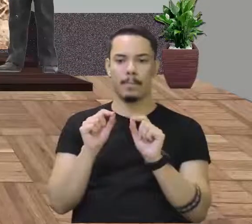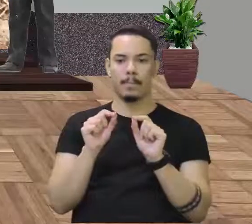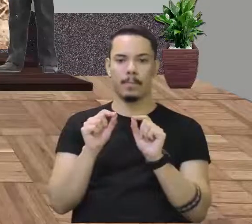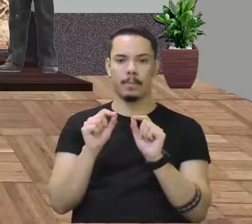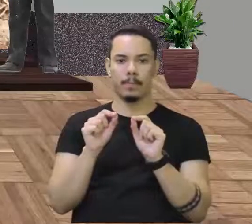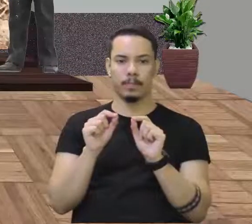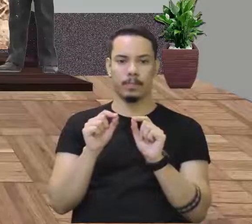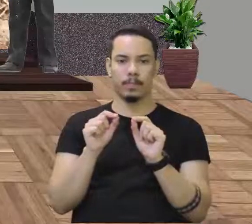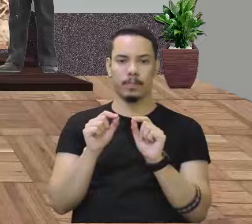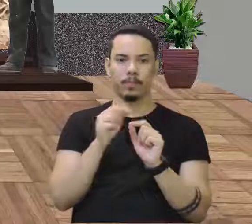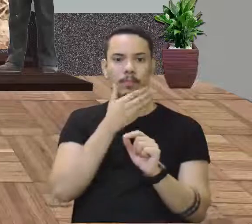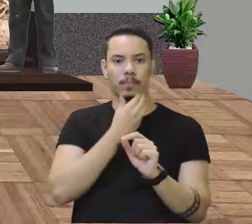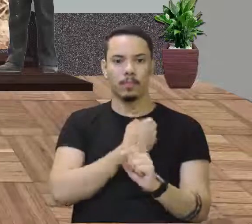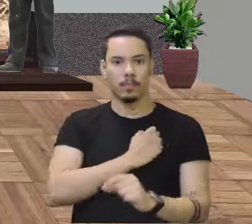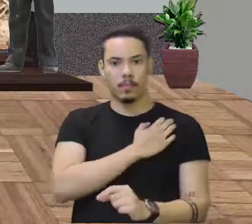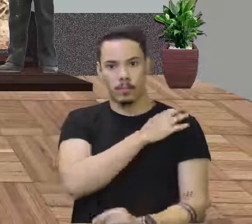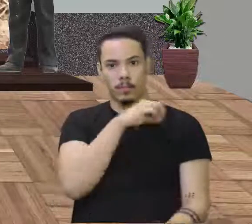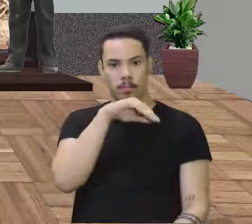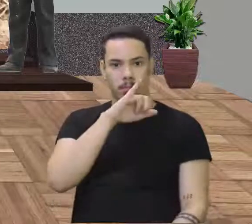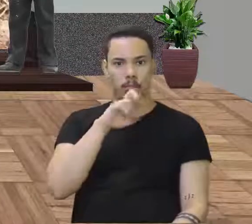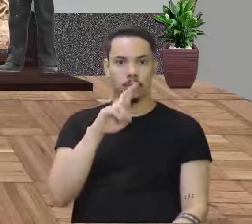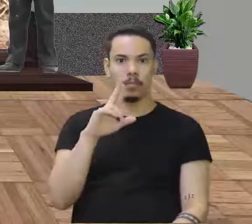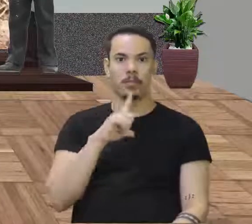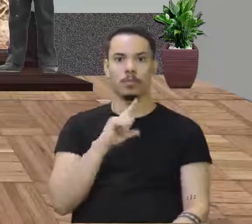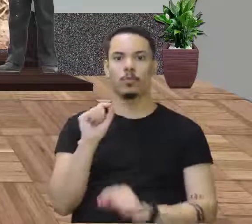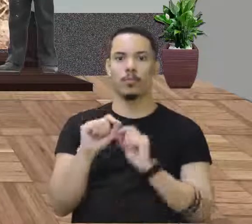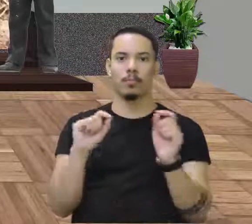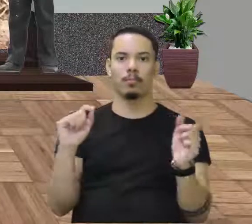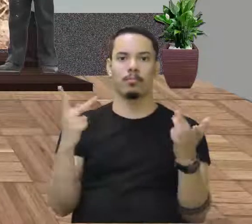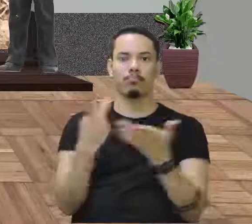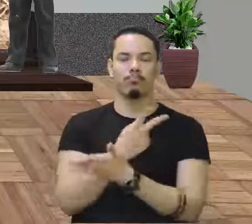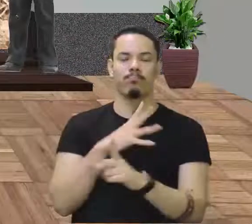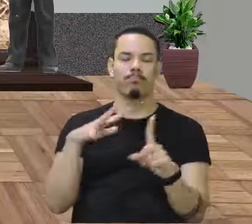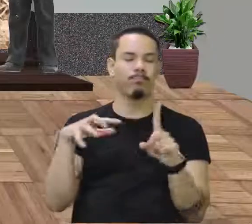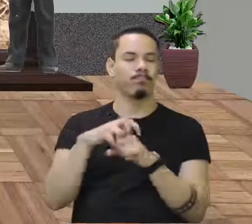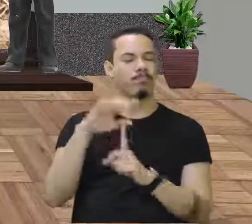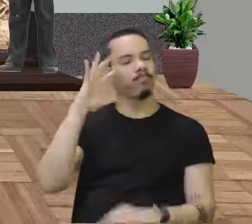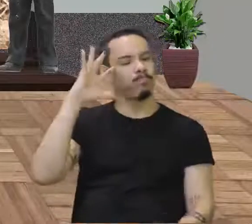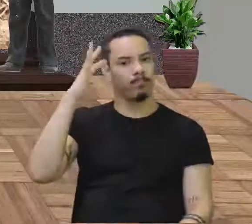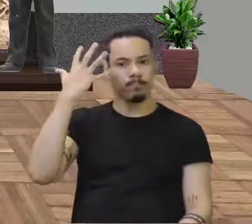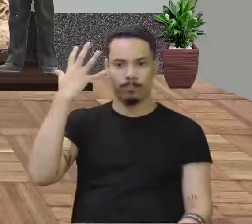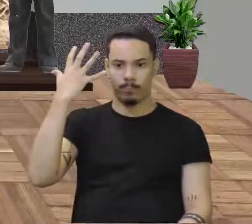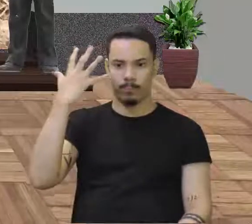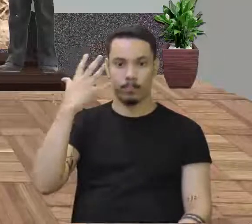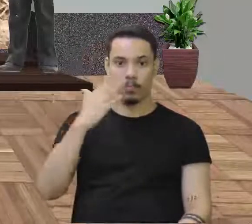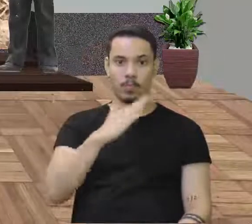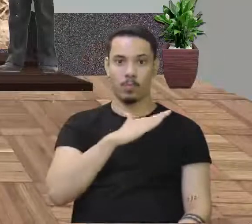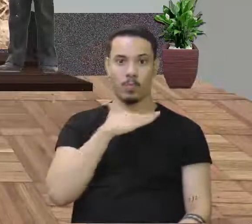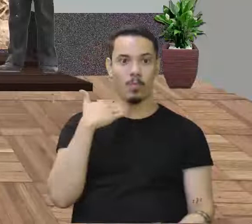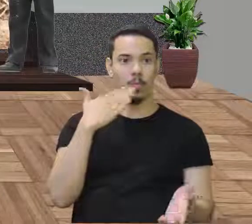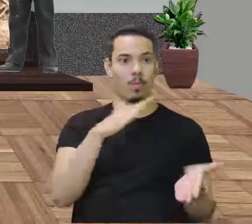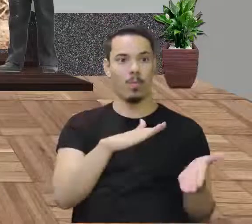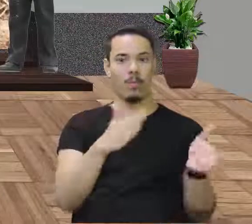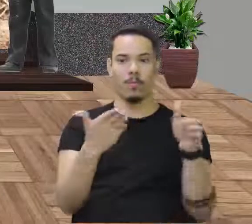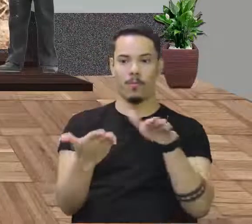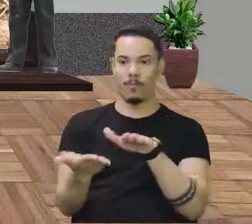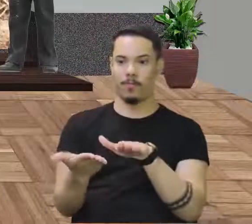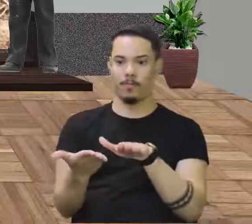O Major Amarantes sofre um acidente e morre.